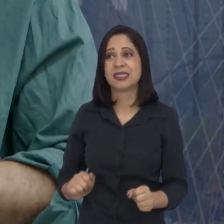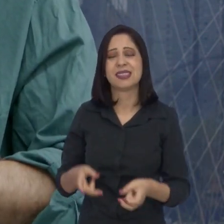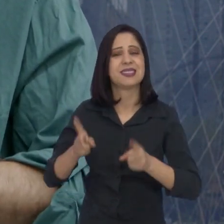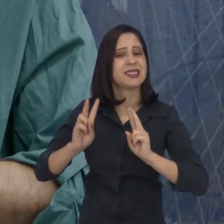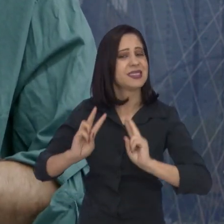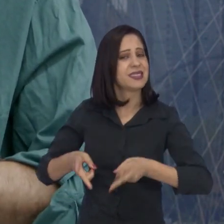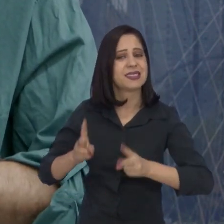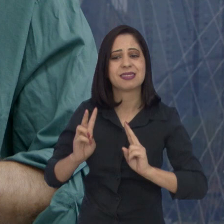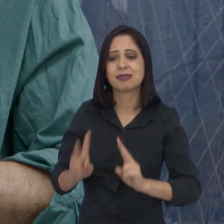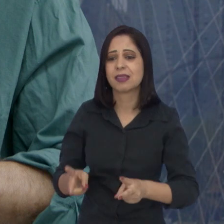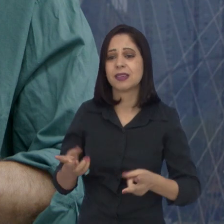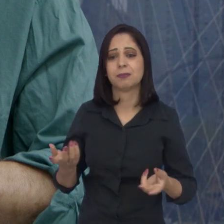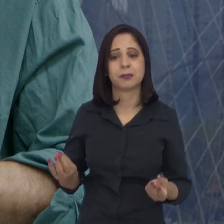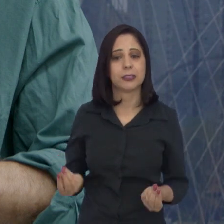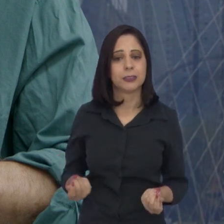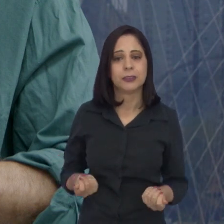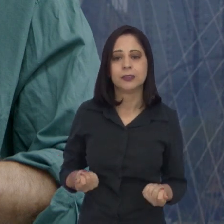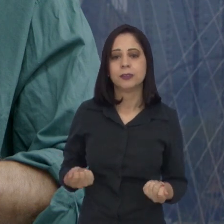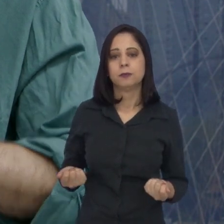sempre nós